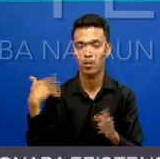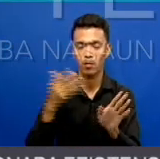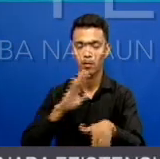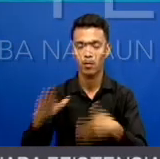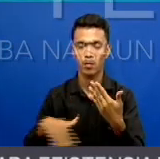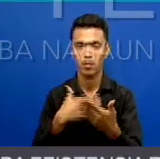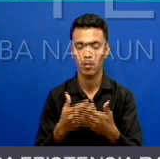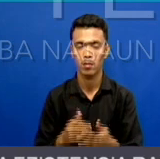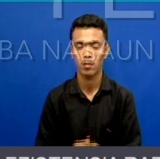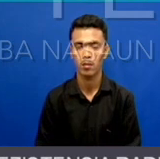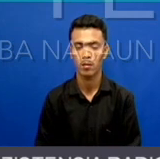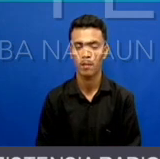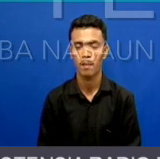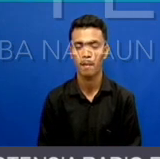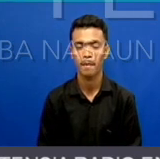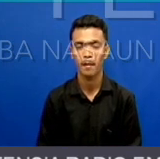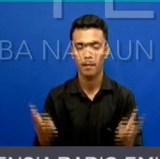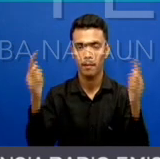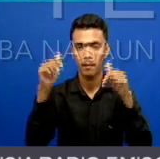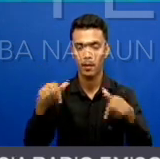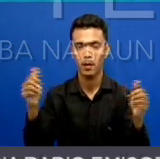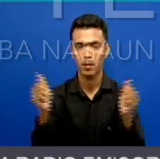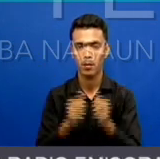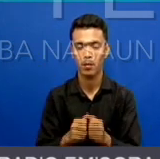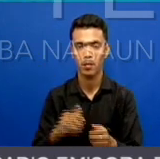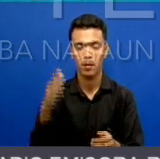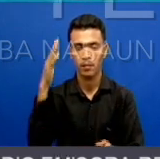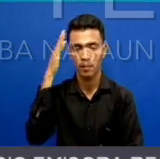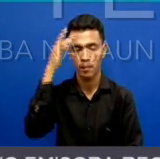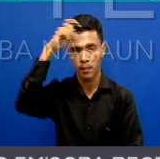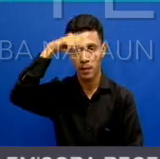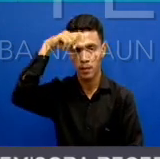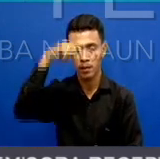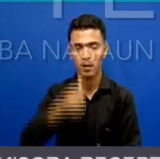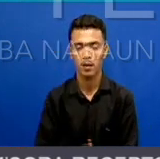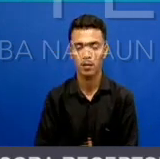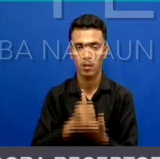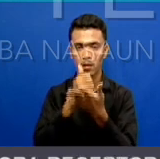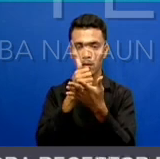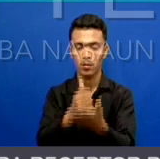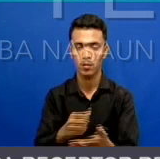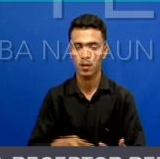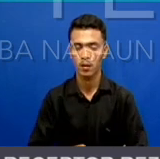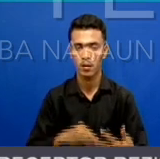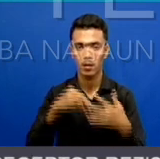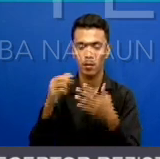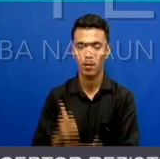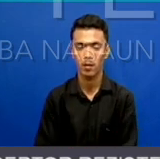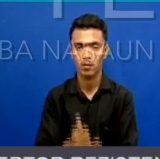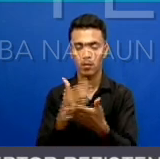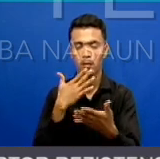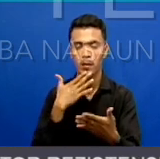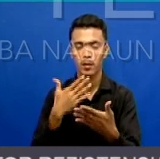ho nini arrogantes, mas nini mai ho nini ética moral atu contribui, liliu atu contribui ba iha